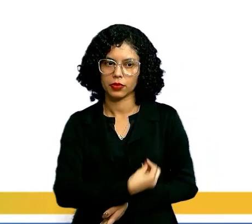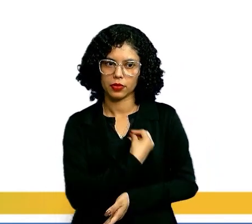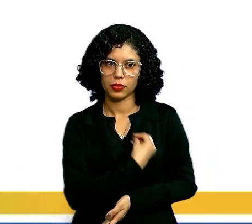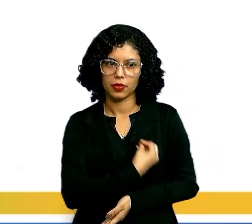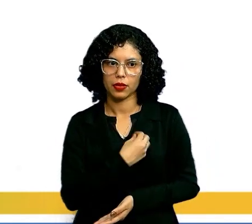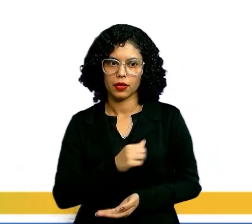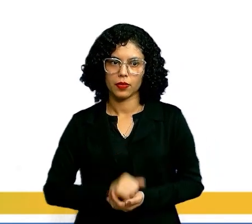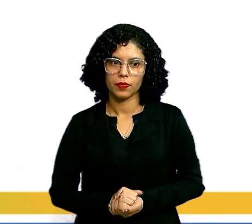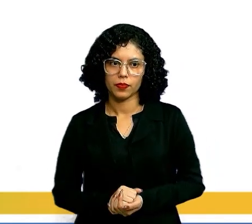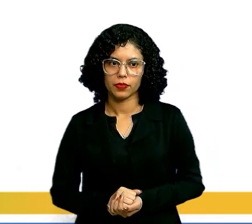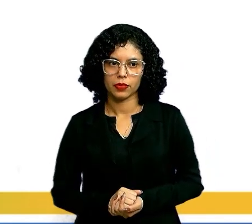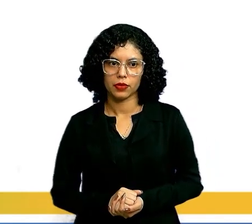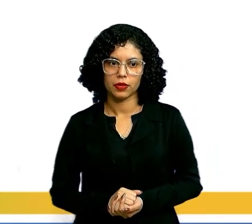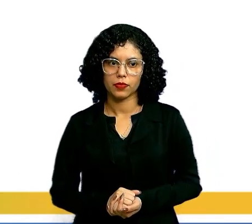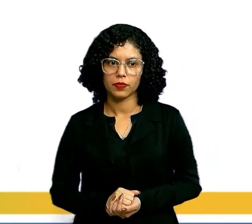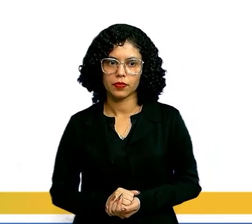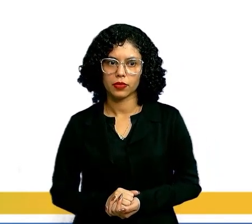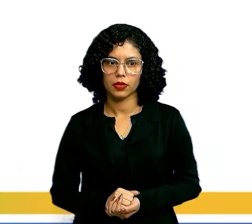eh